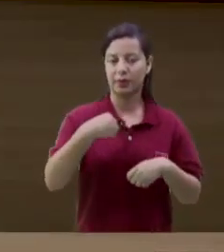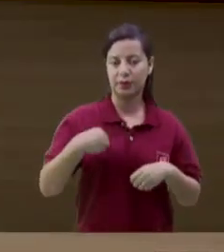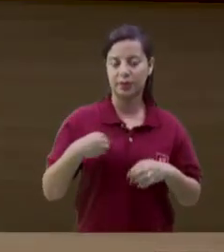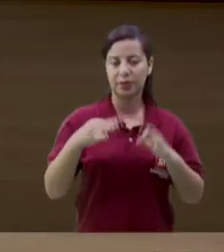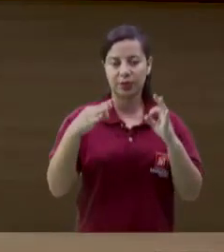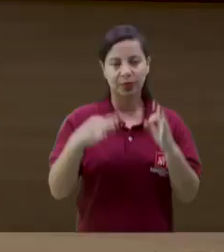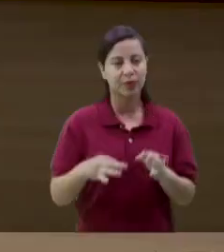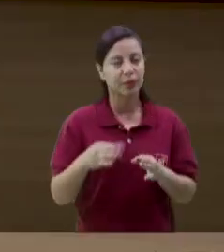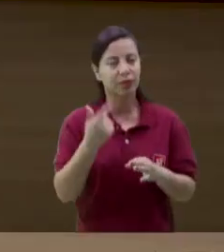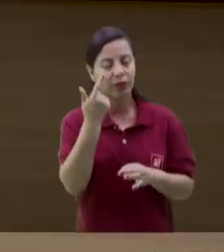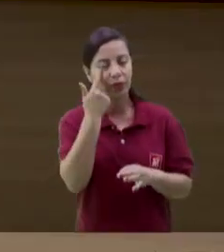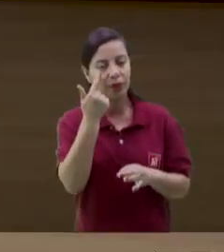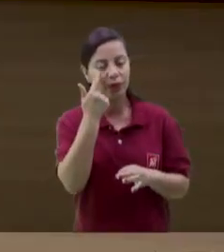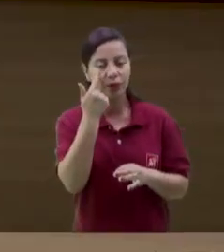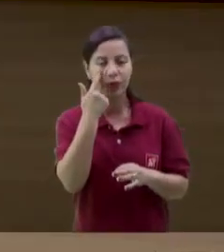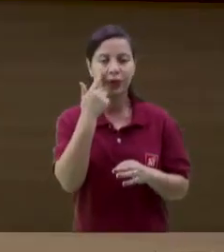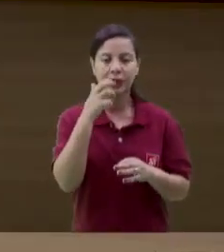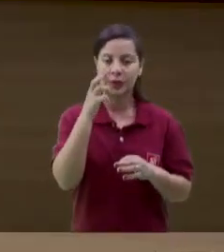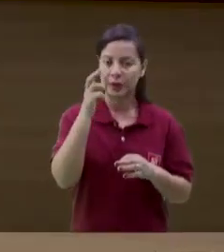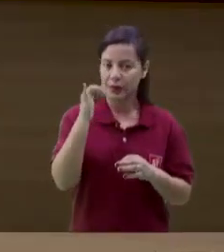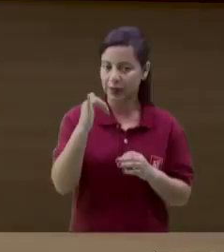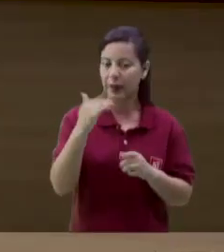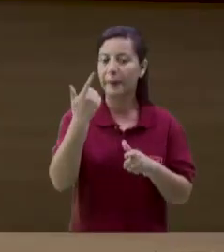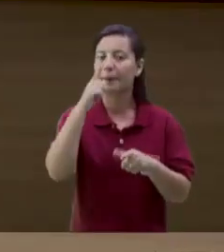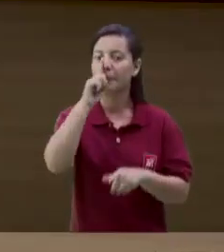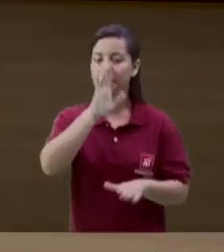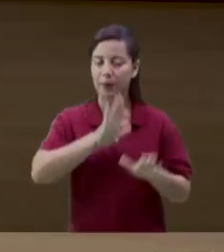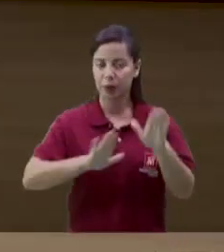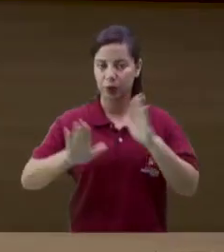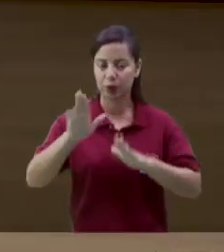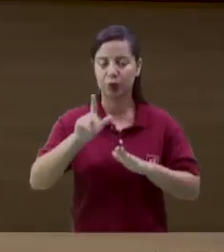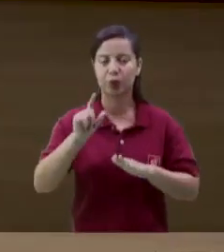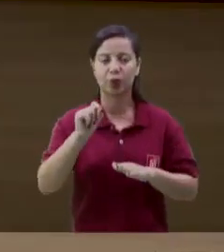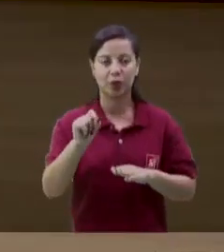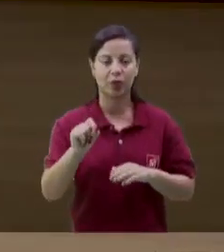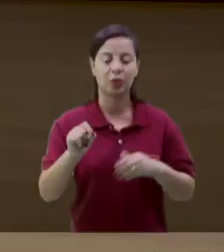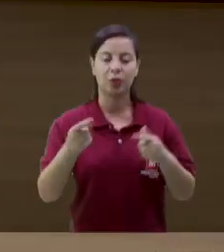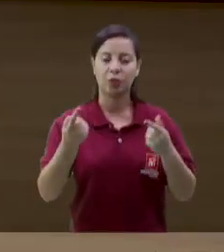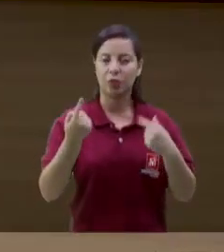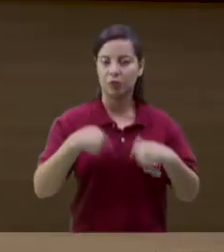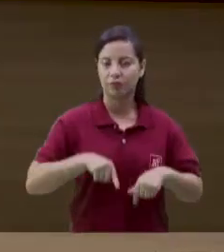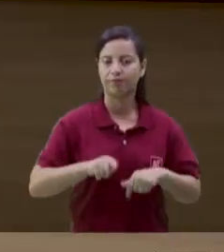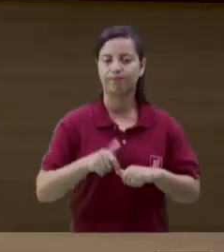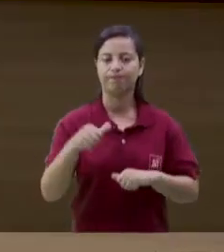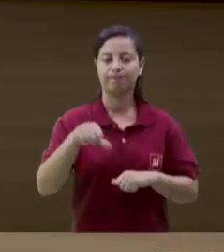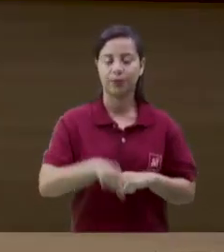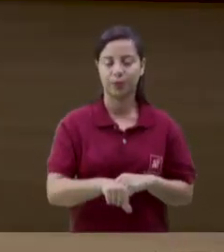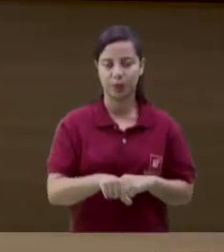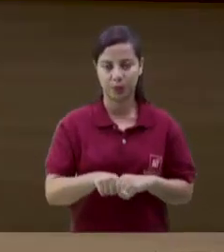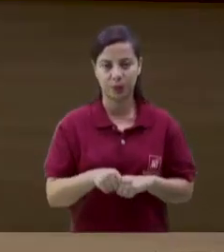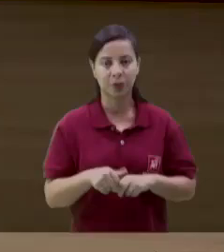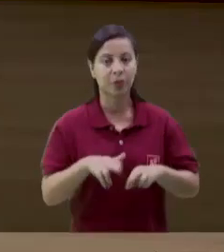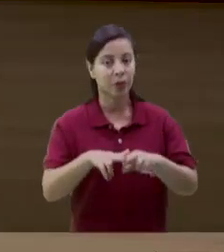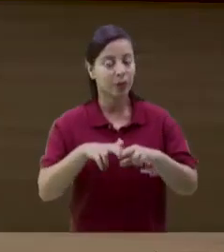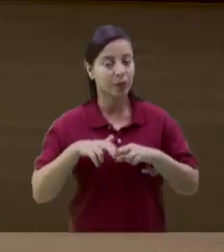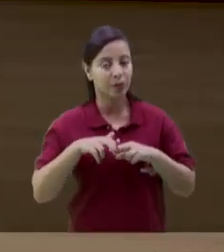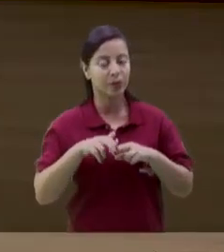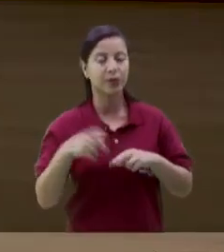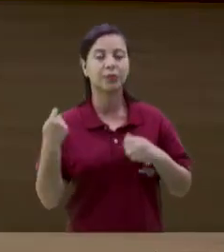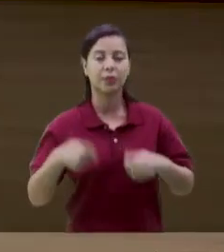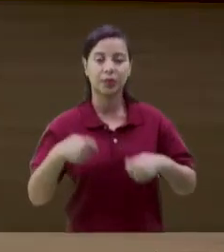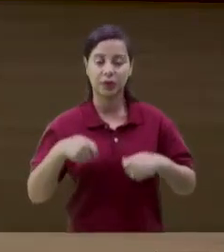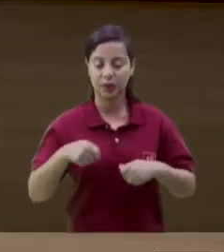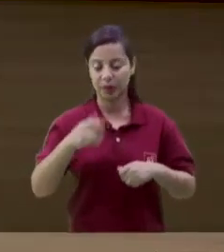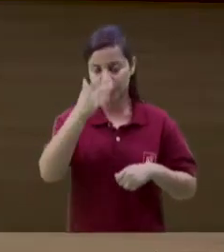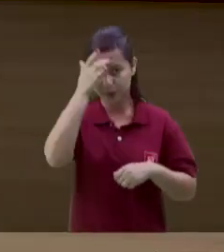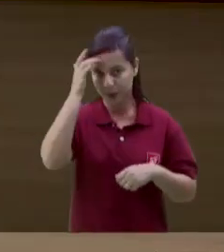se eu não vou fazer um comprometimento ainda maior de estruturas internas. Então eu preciso encaminhar essa